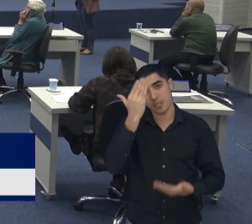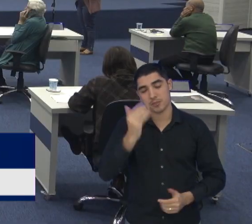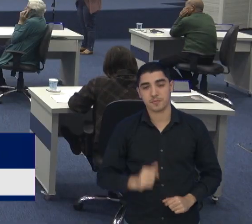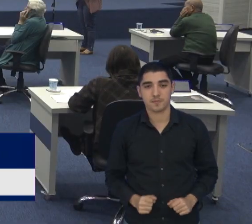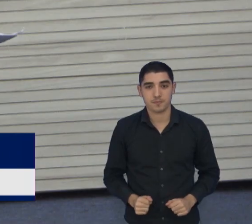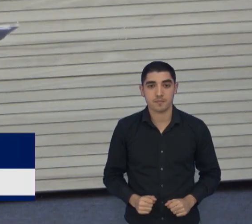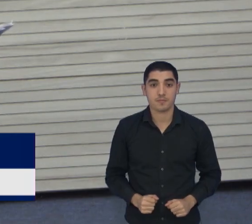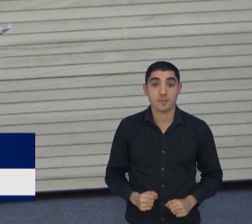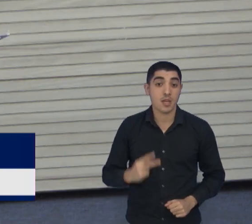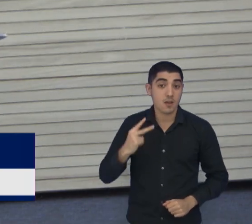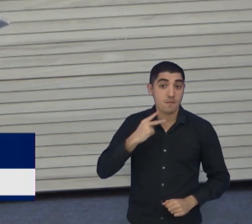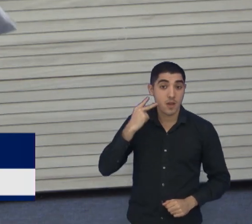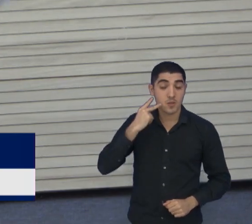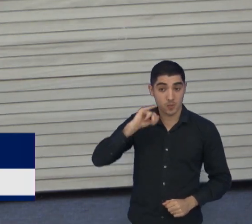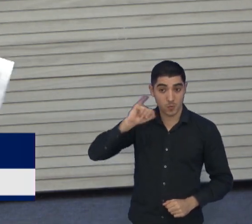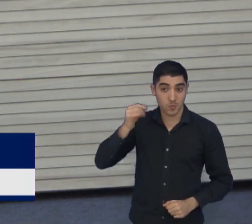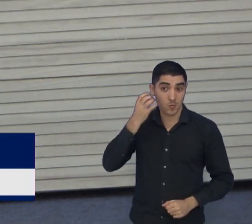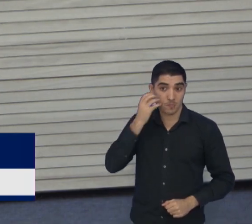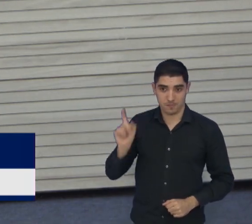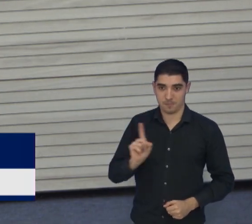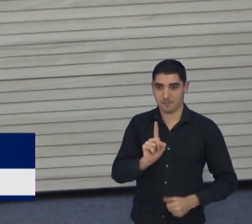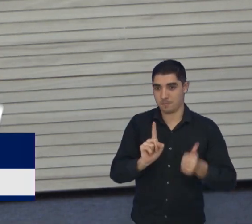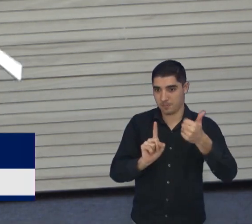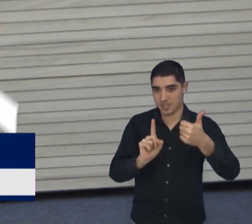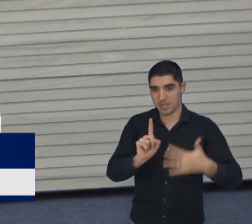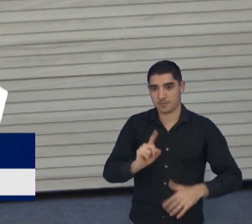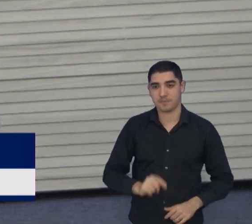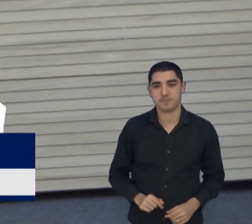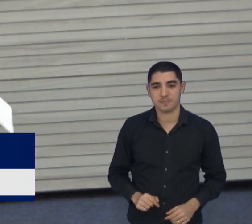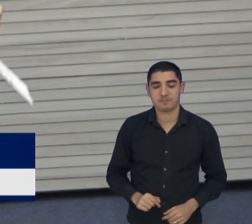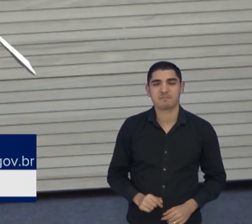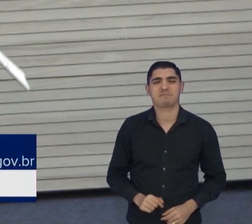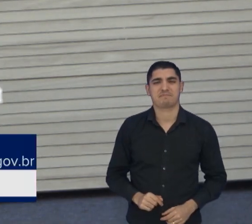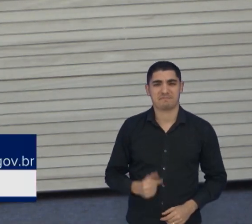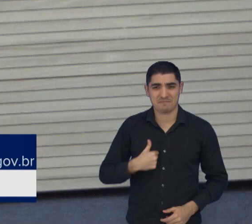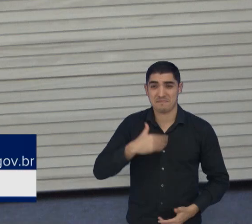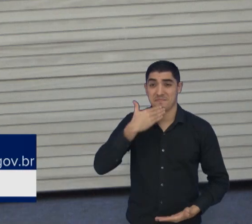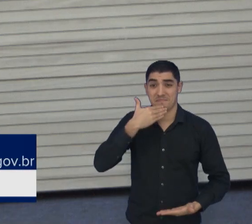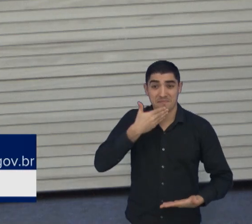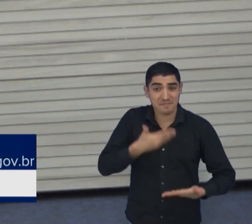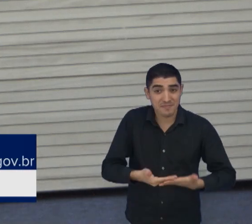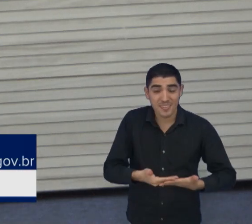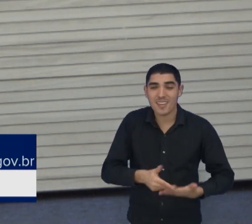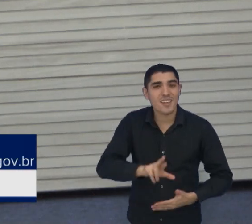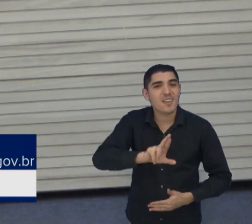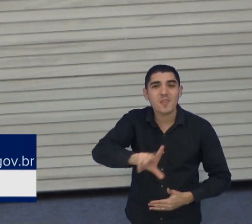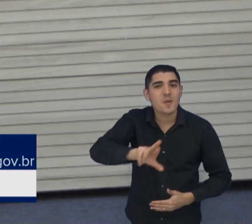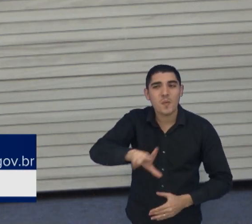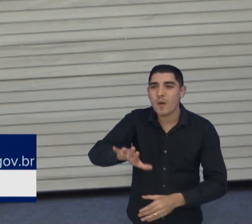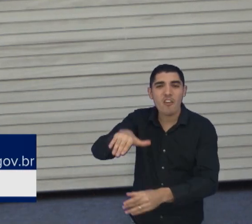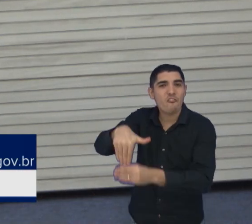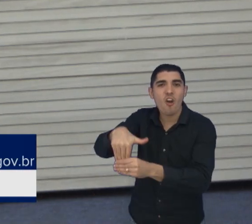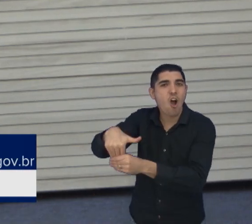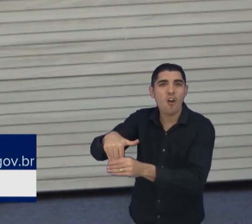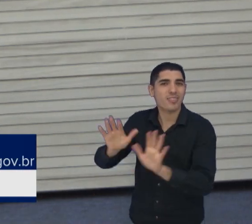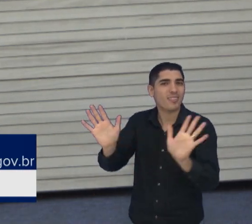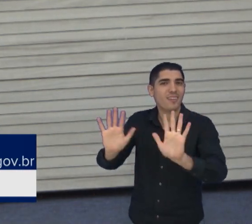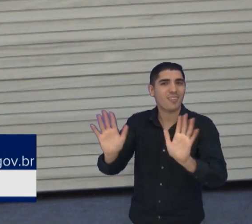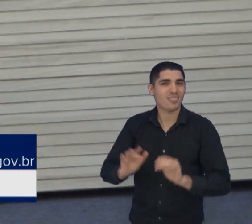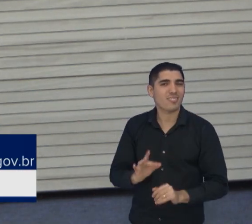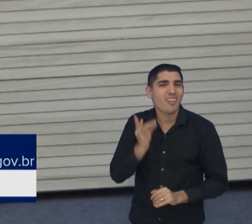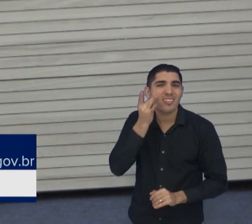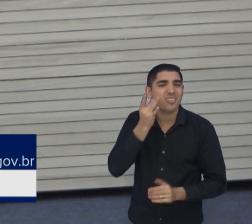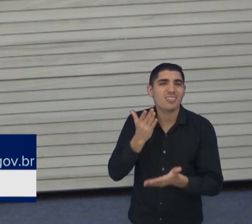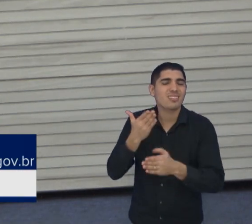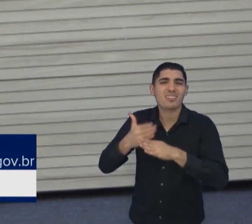de votação, a vereadora Juliana Fraga. É impressionante, não tem nada a ver com eleição, vereador. Não tem nada a ver com eleição, porque o que